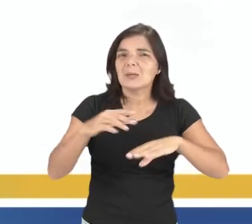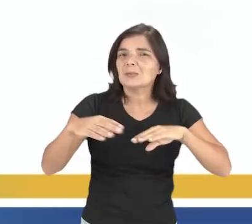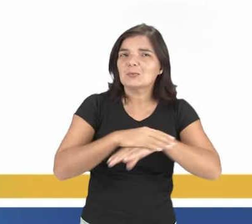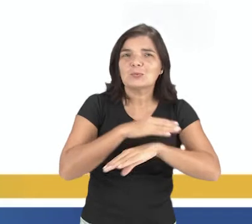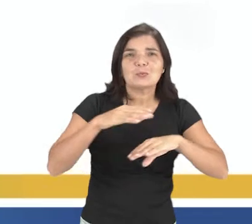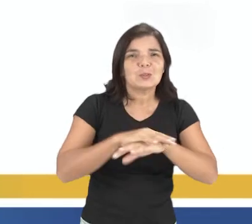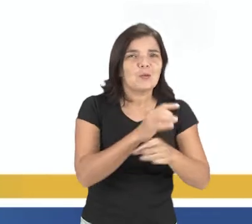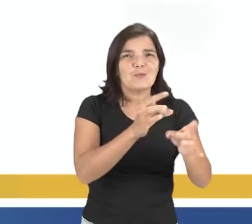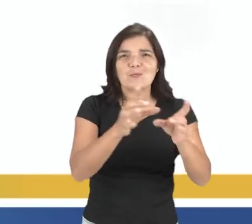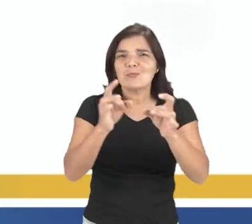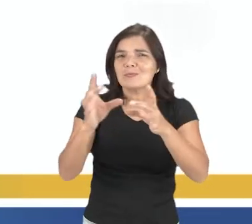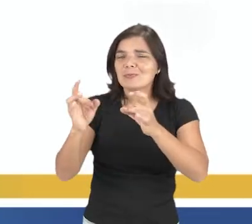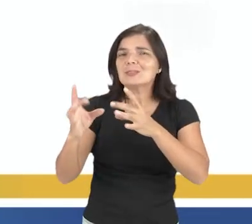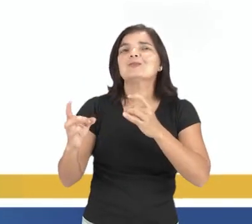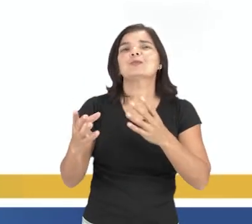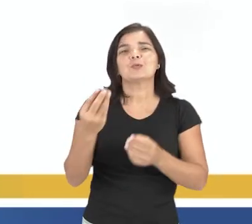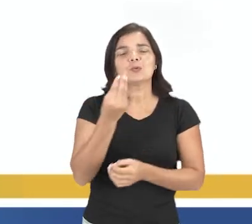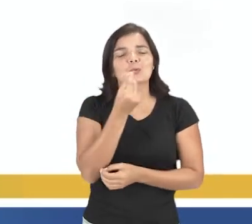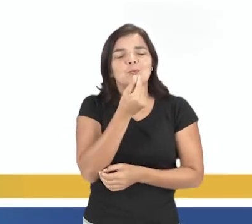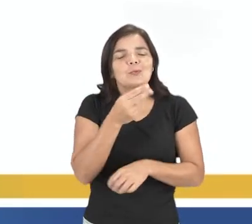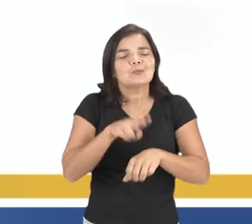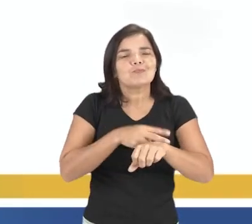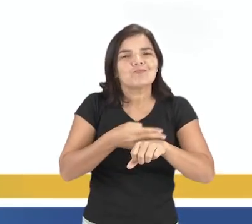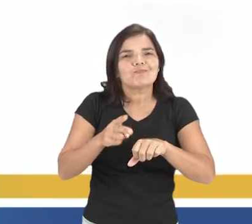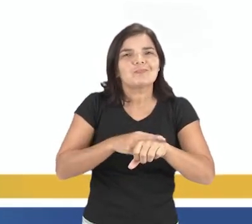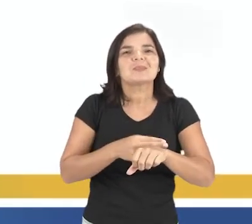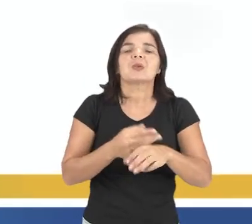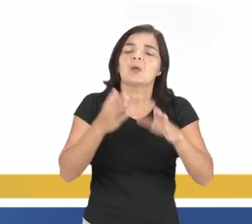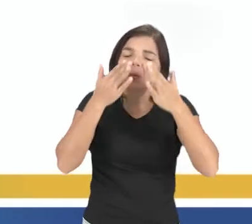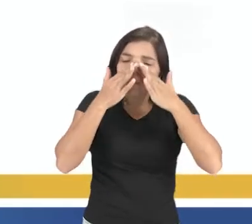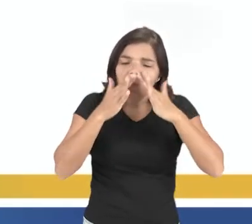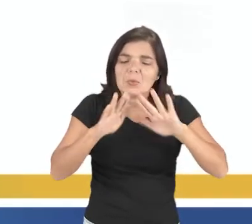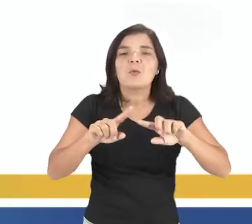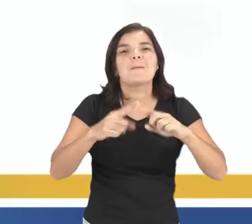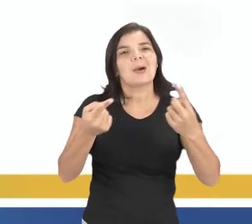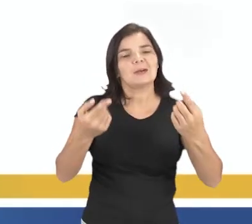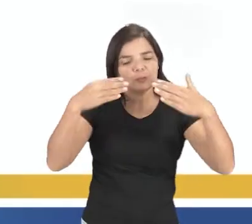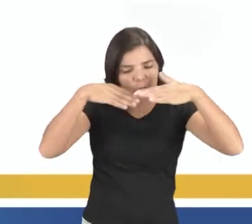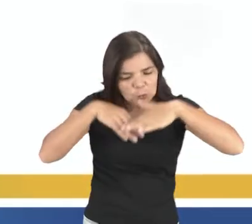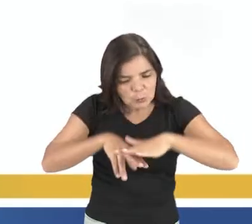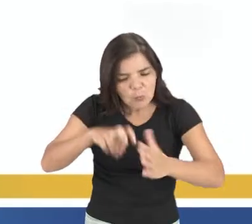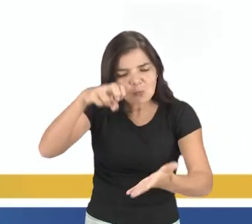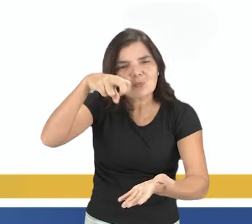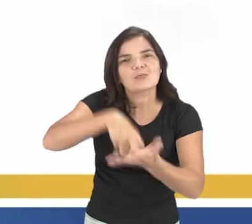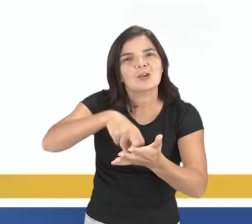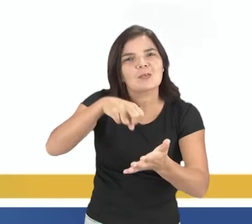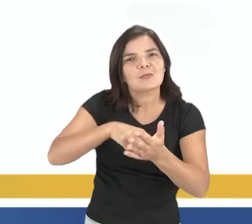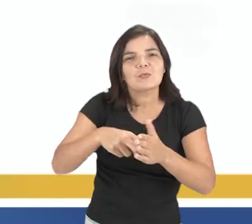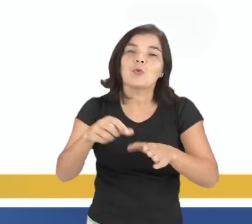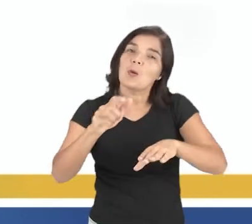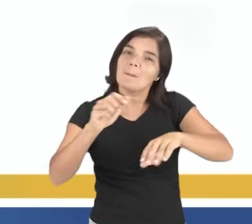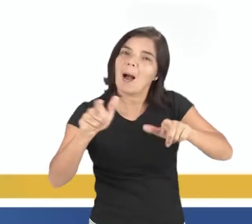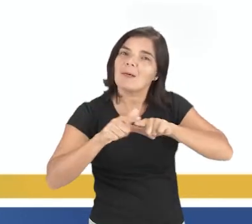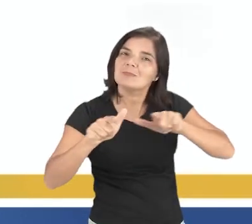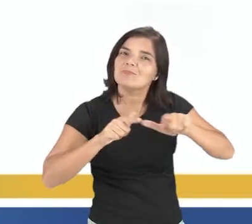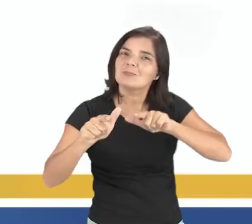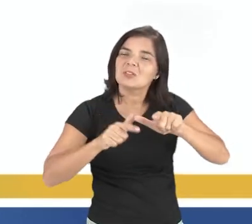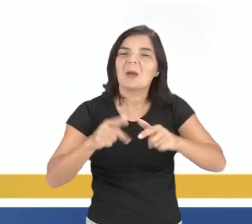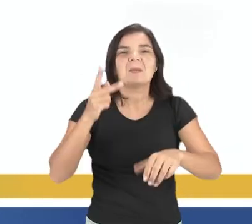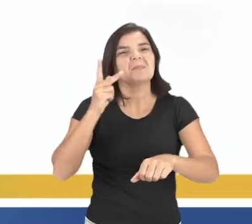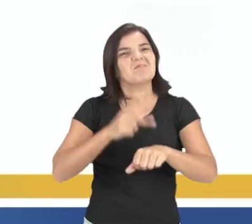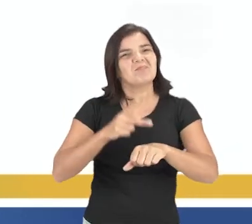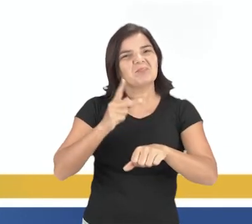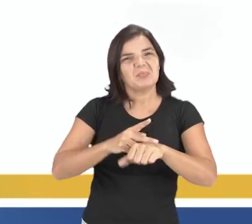sapato vendeu pedra de gelo com gosto de chocolate. Humilde, mas só se curvou de joelhos quando foi engraxate. Pedra